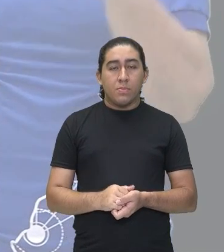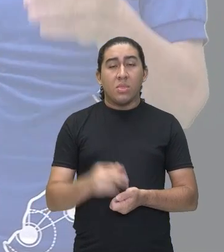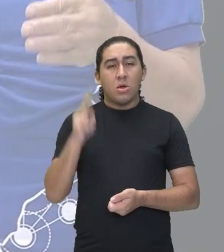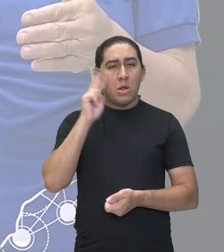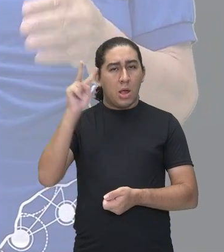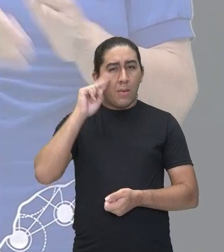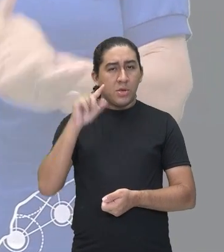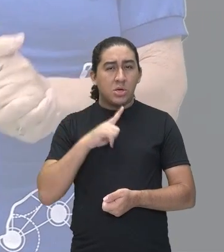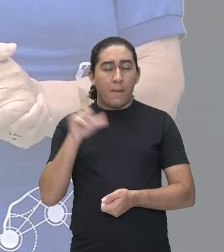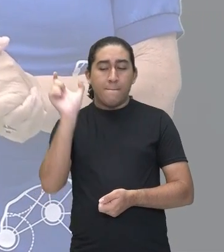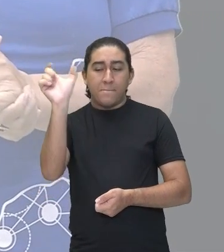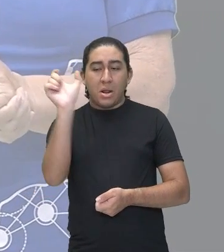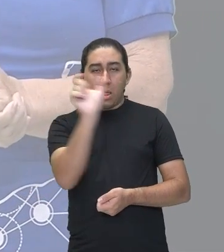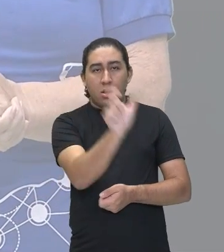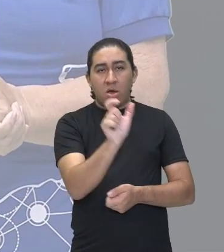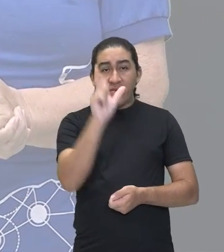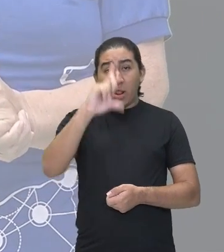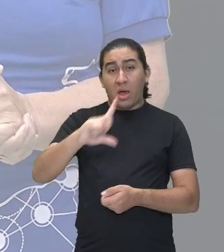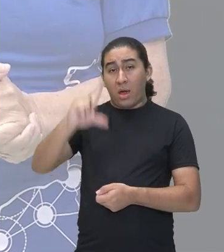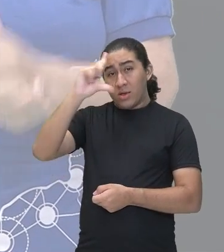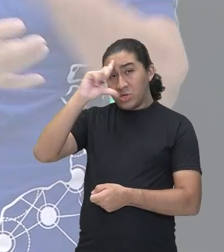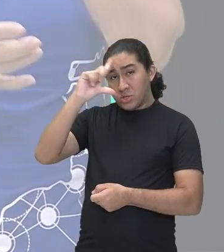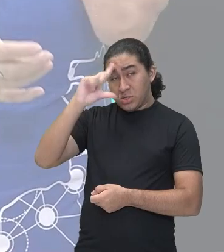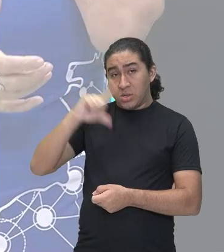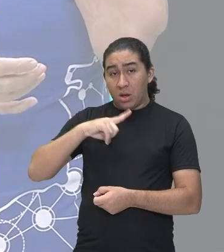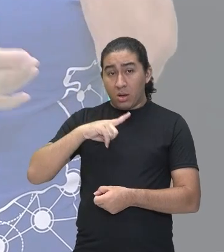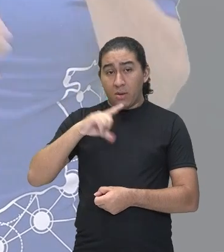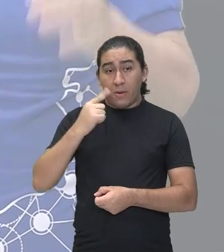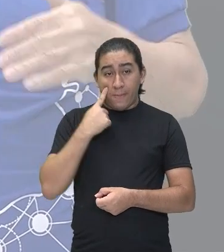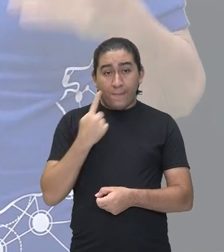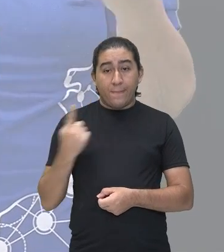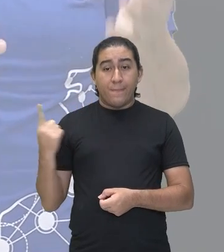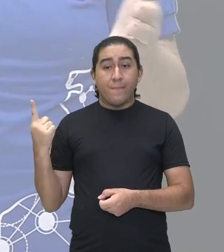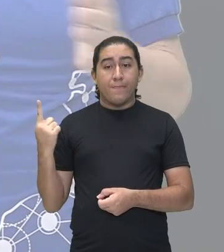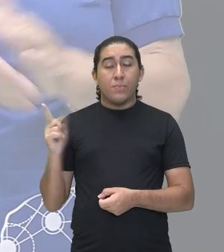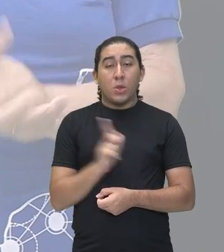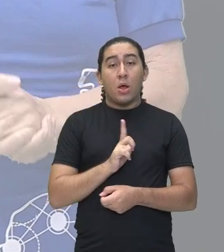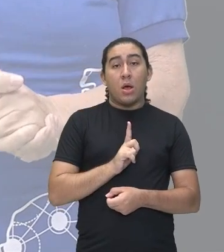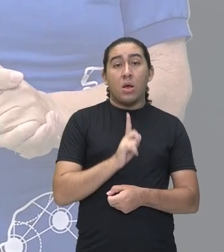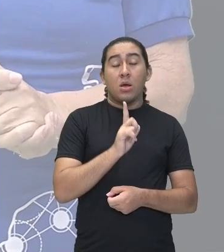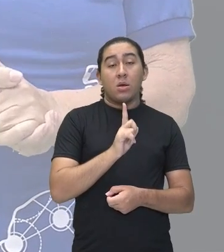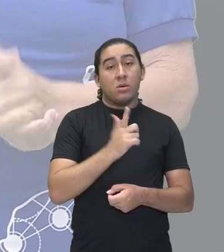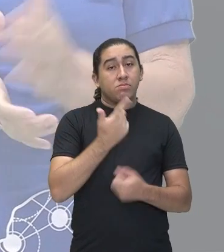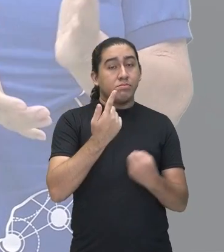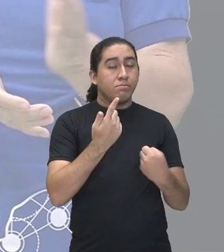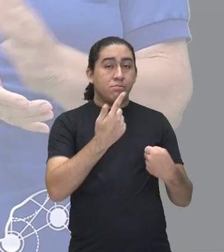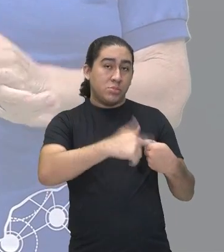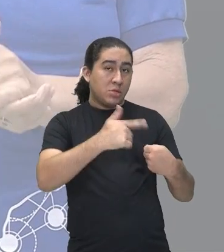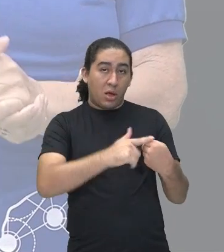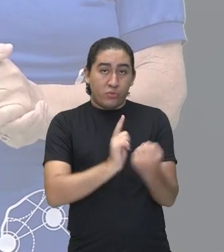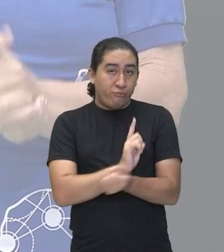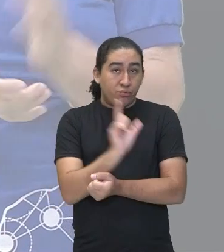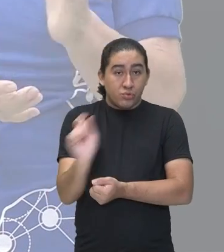é uma referência greco-latina, que é fugir da cidade, né? Áurea